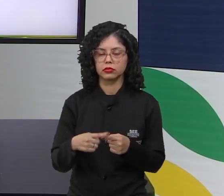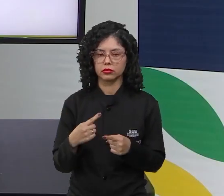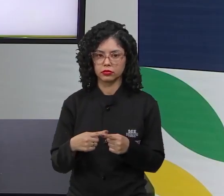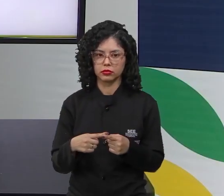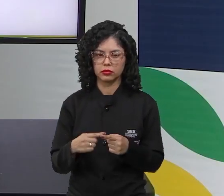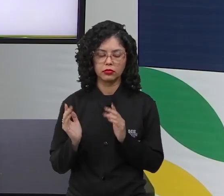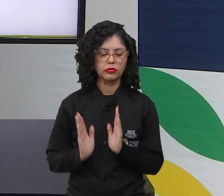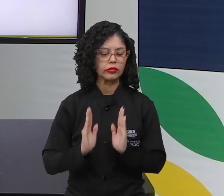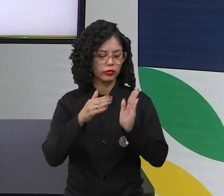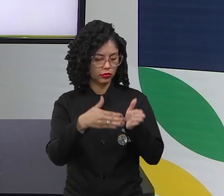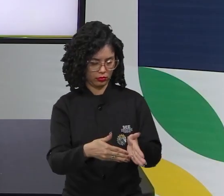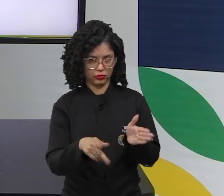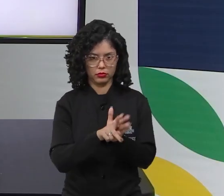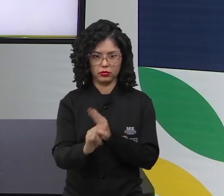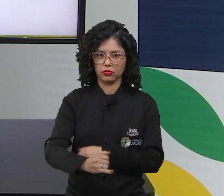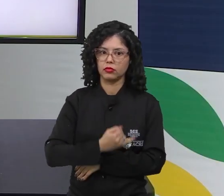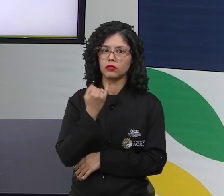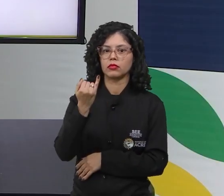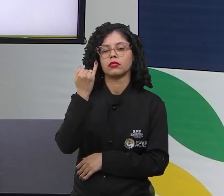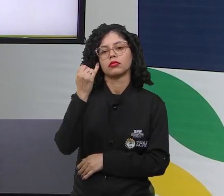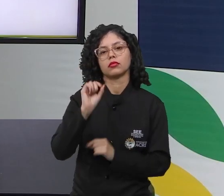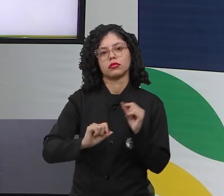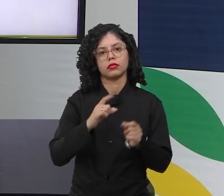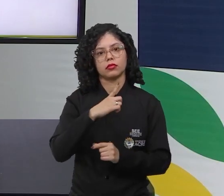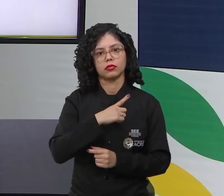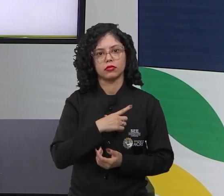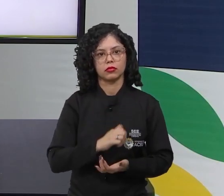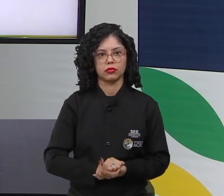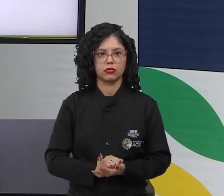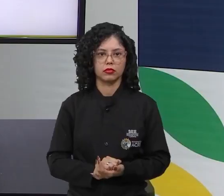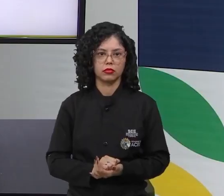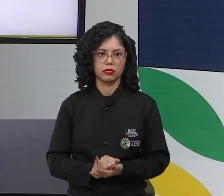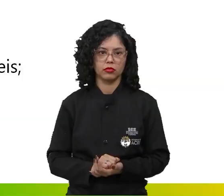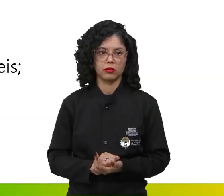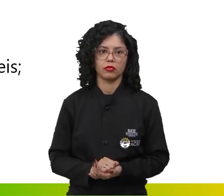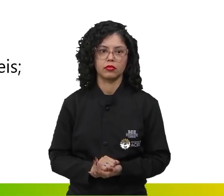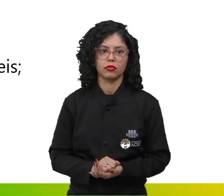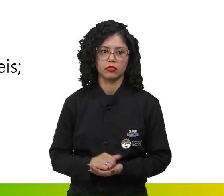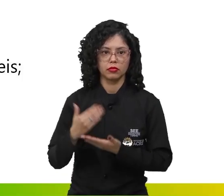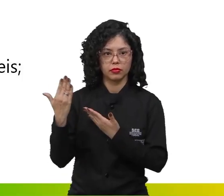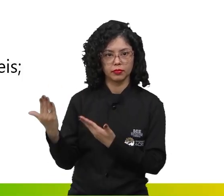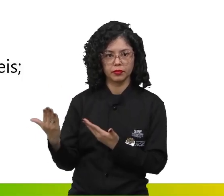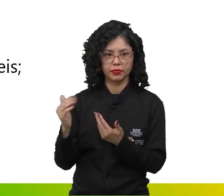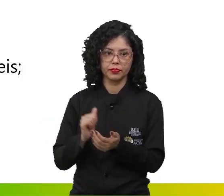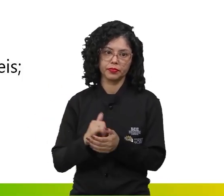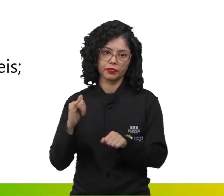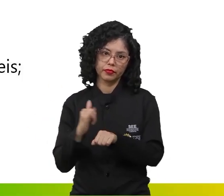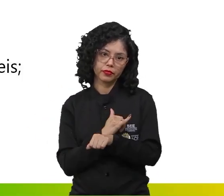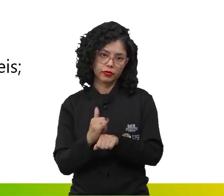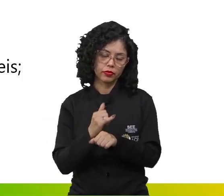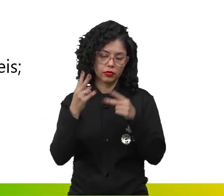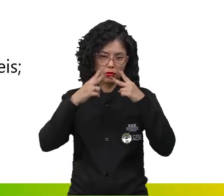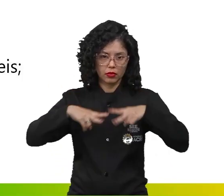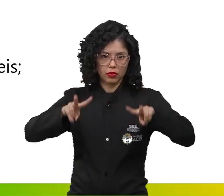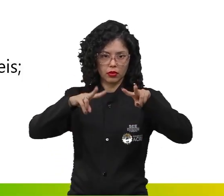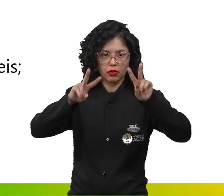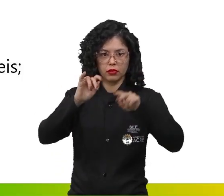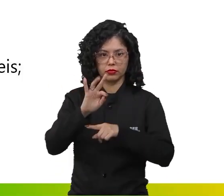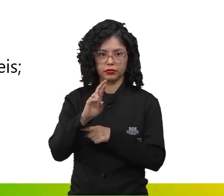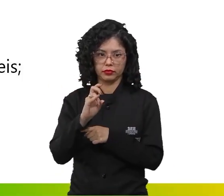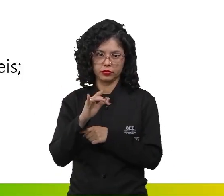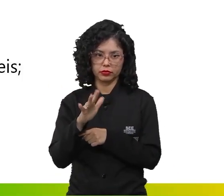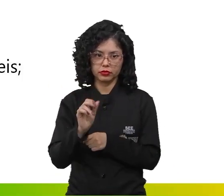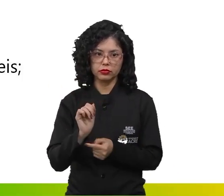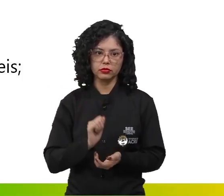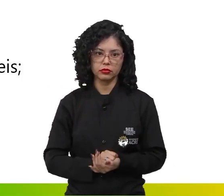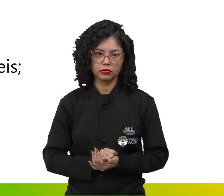pelo objetivo principal que ela tem, tá, pessoal? E aí, eu tenho aí as estratégias de